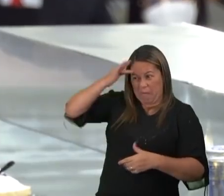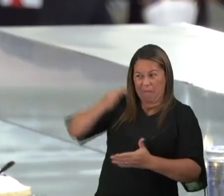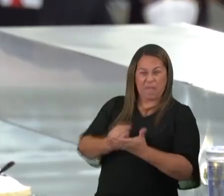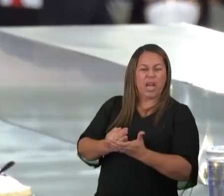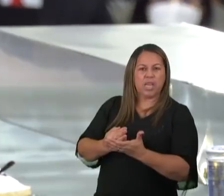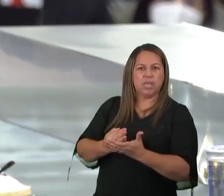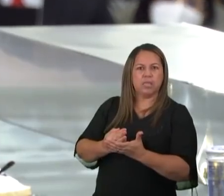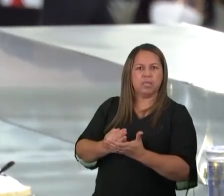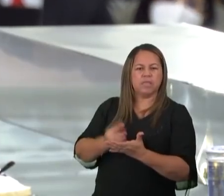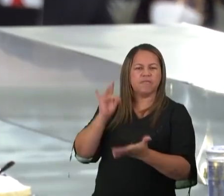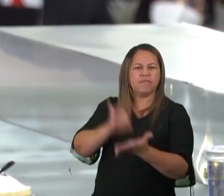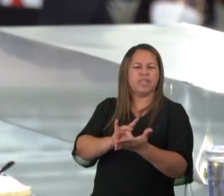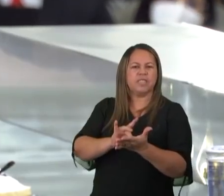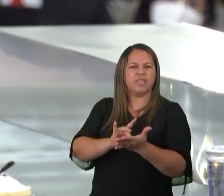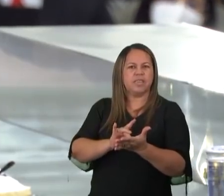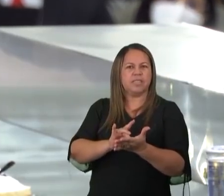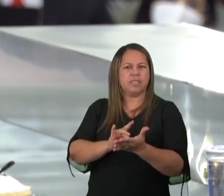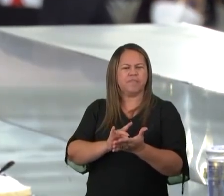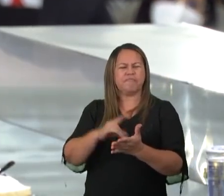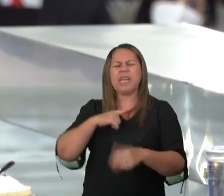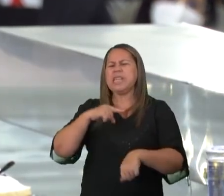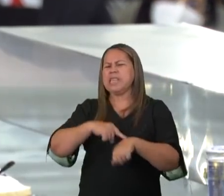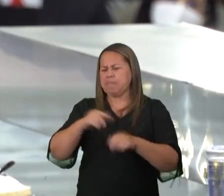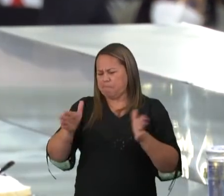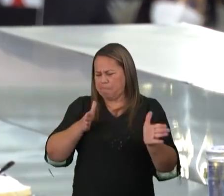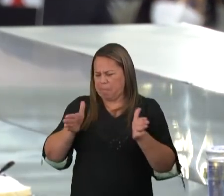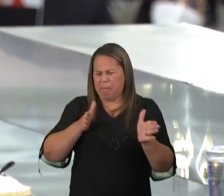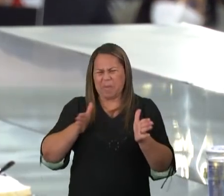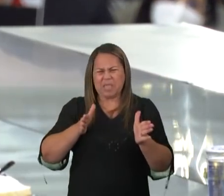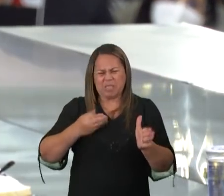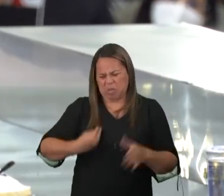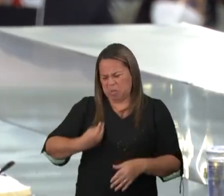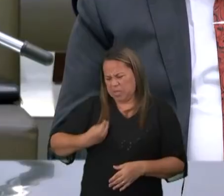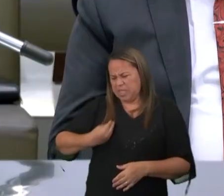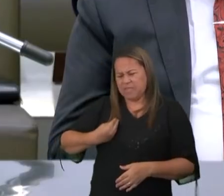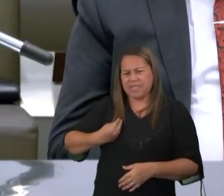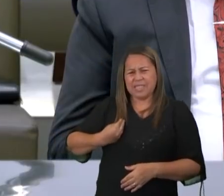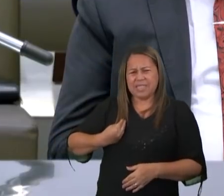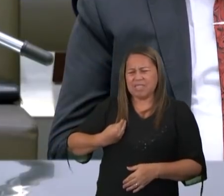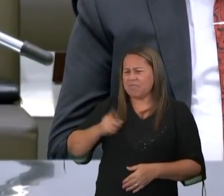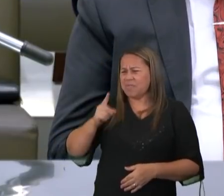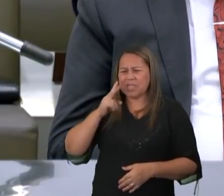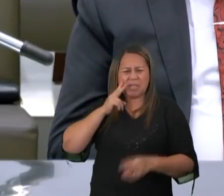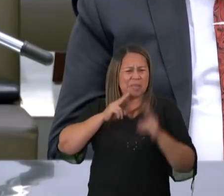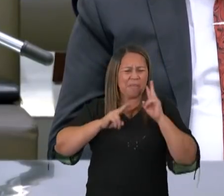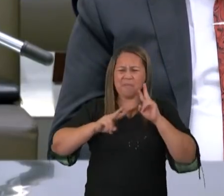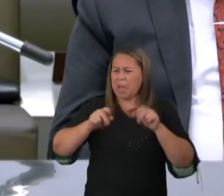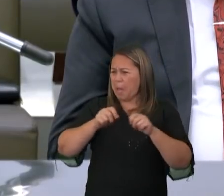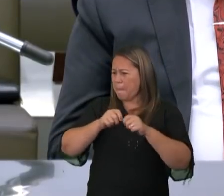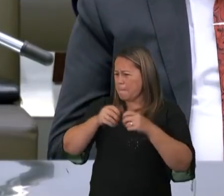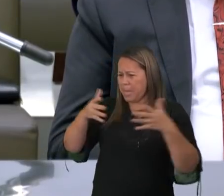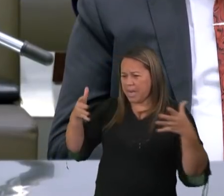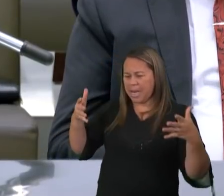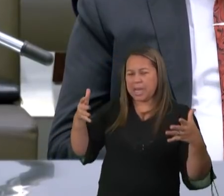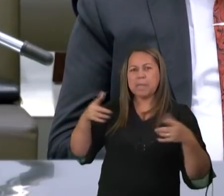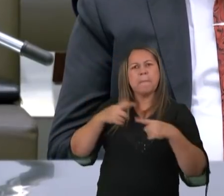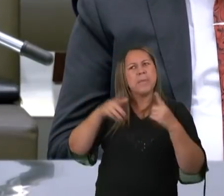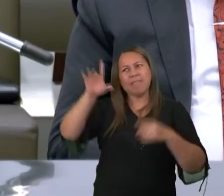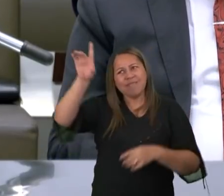vista. E há momentos na vida do crente, irmãos, que a gente não consegue ver, mas Deus está agindo.